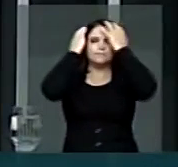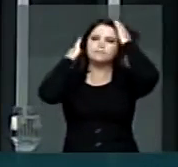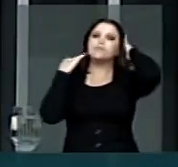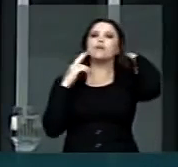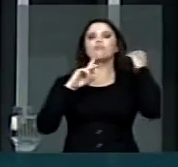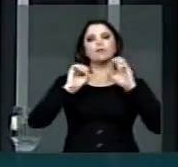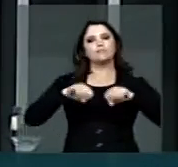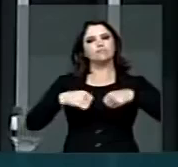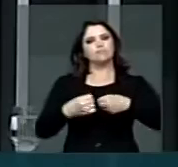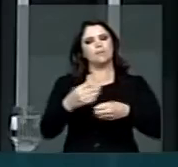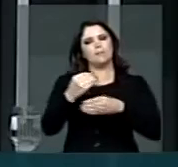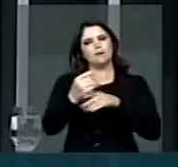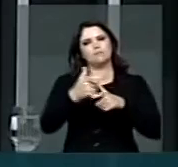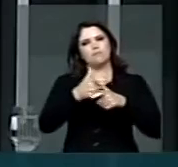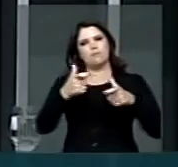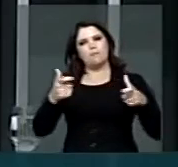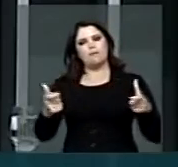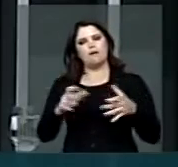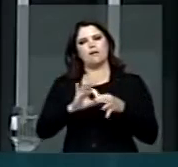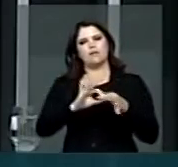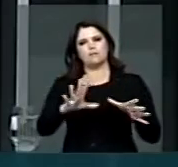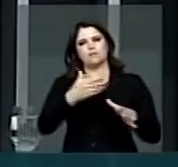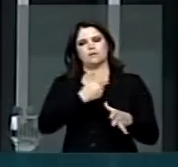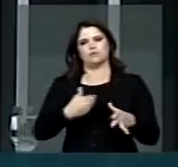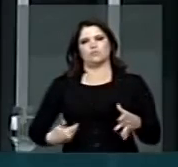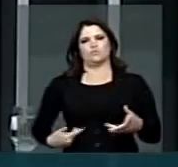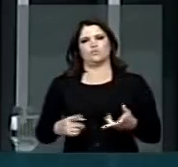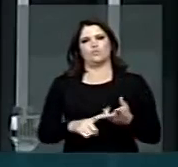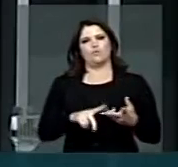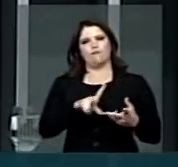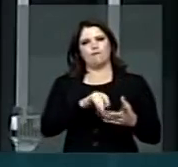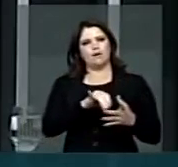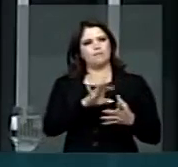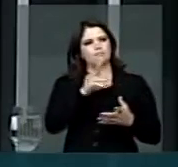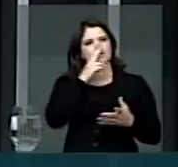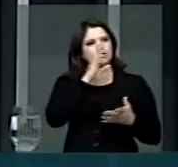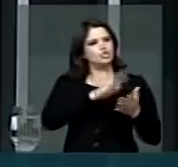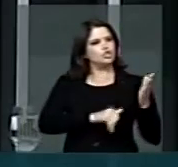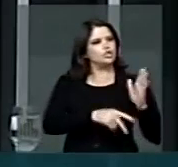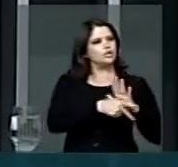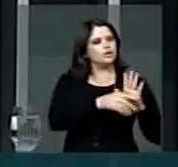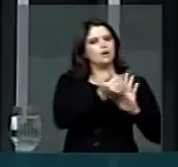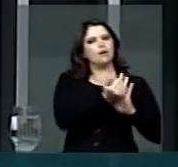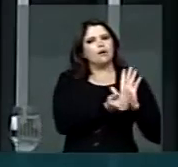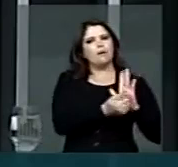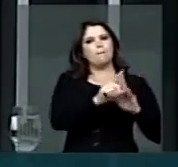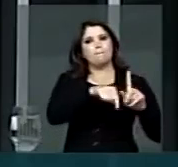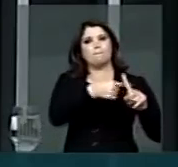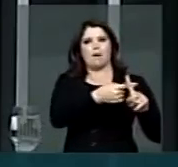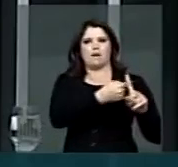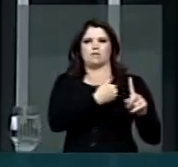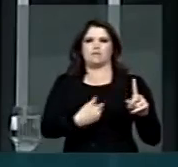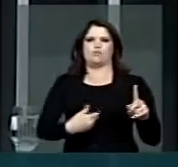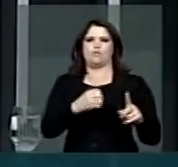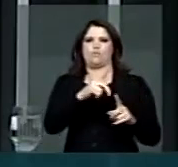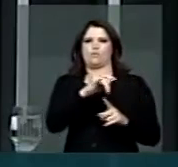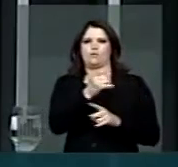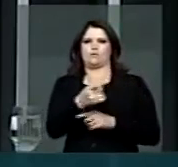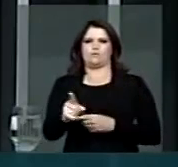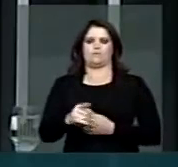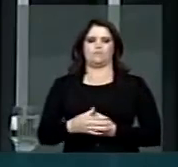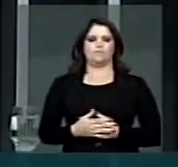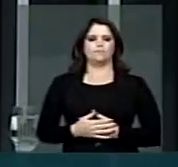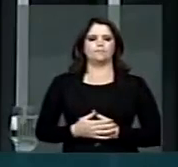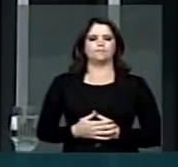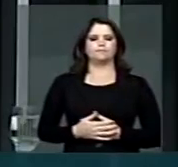preservarão a expansão das liberdades públicas, desestruturadas ainda mais pela oposição.